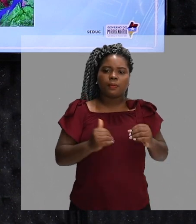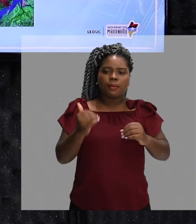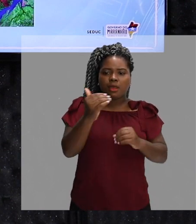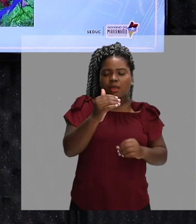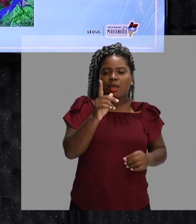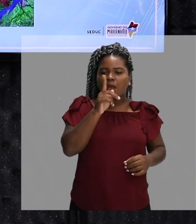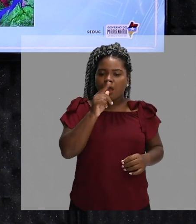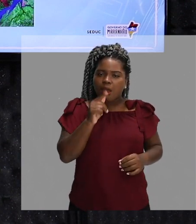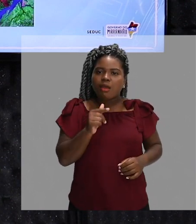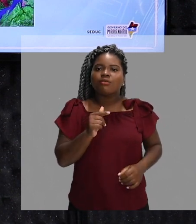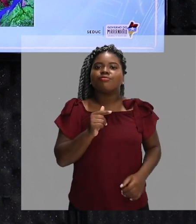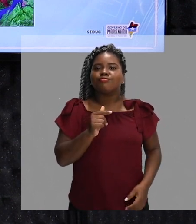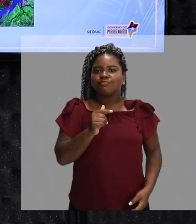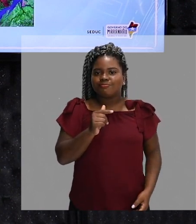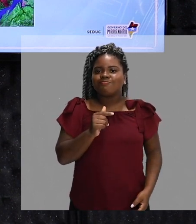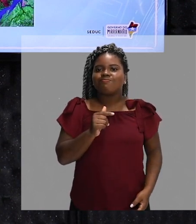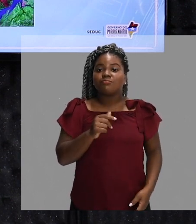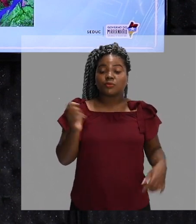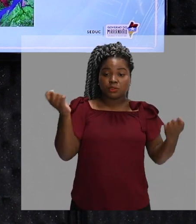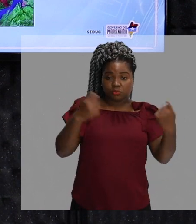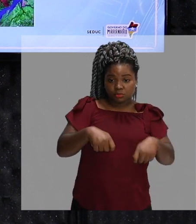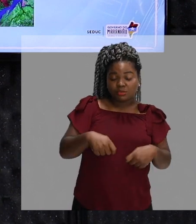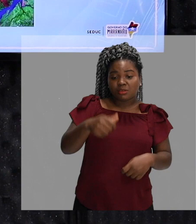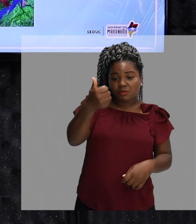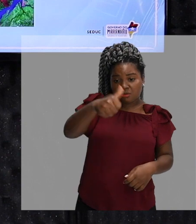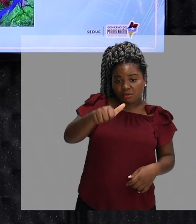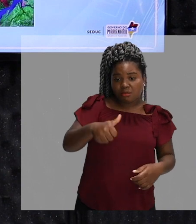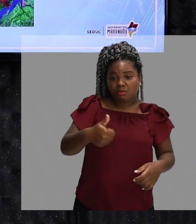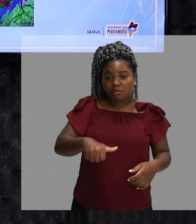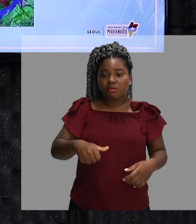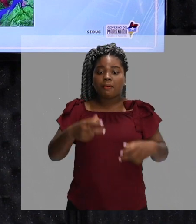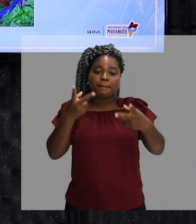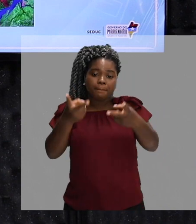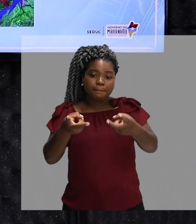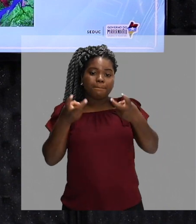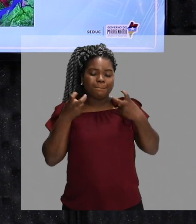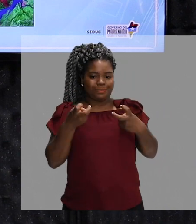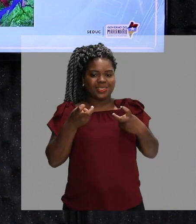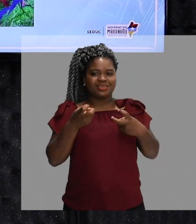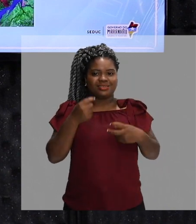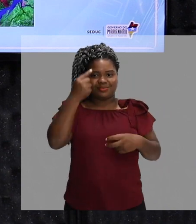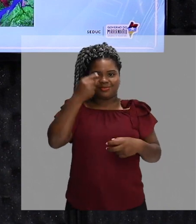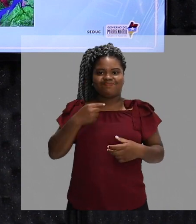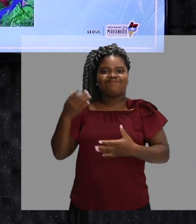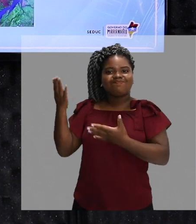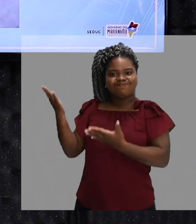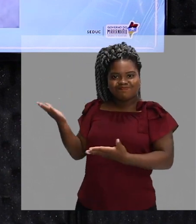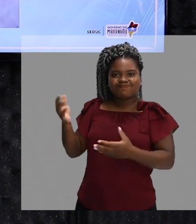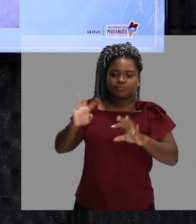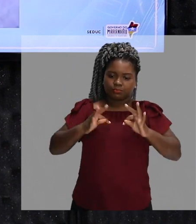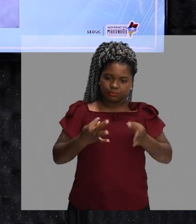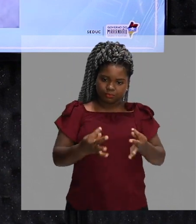água. Então, tudo isso é possível se analisar a partir dessas geotecnologias.